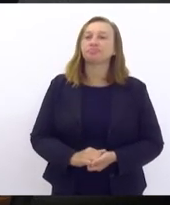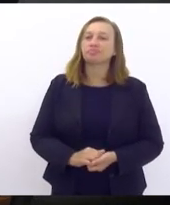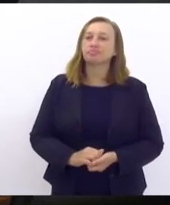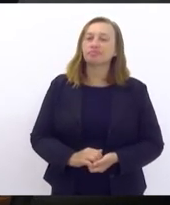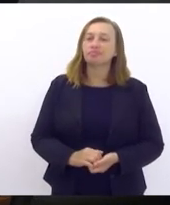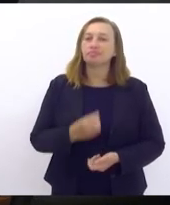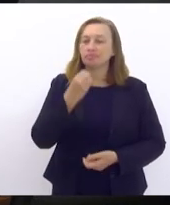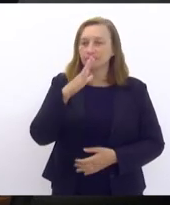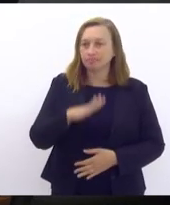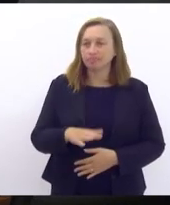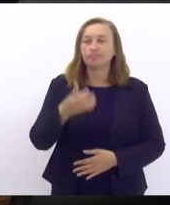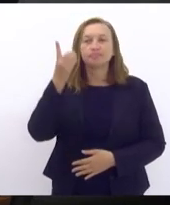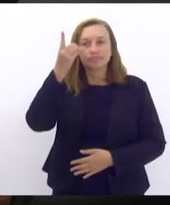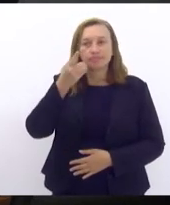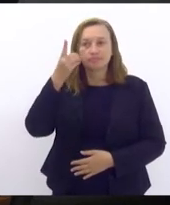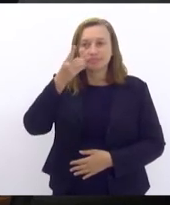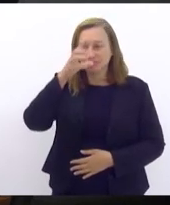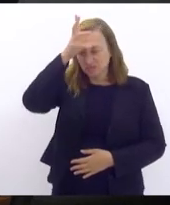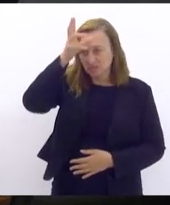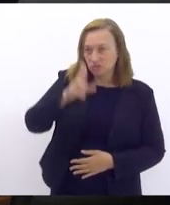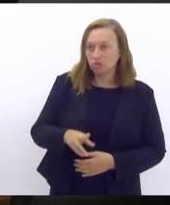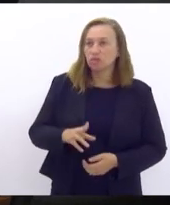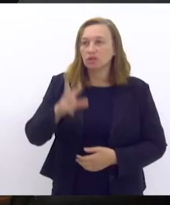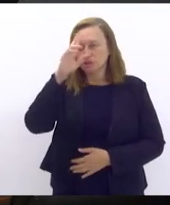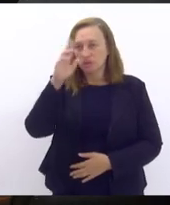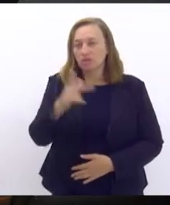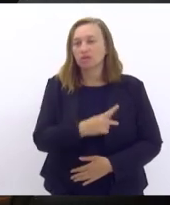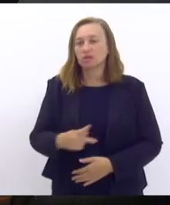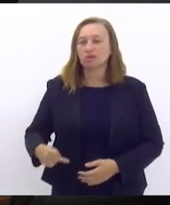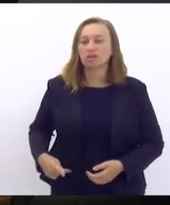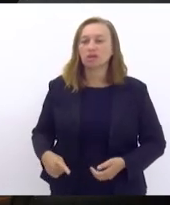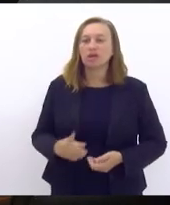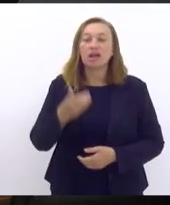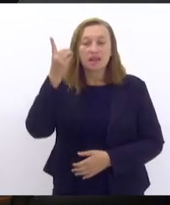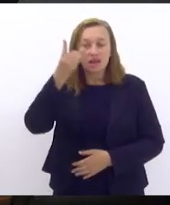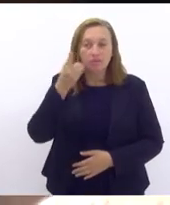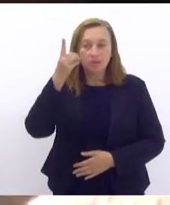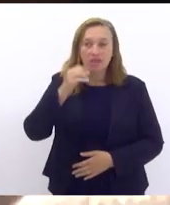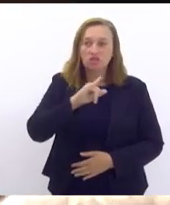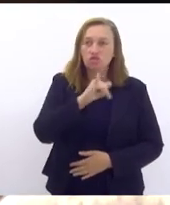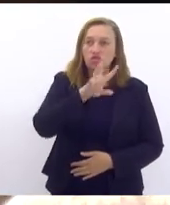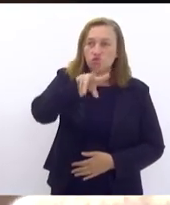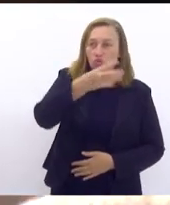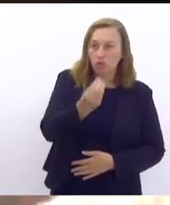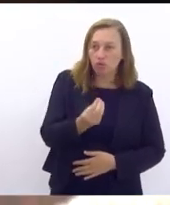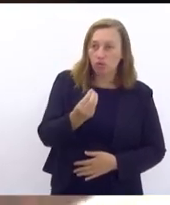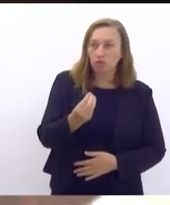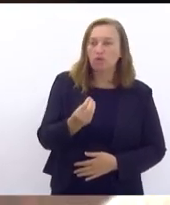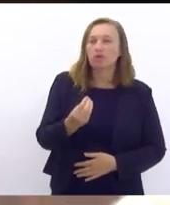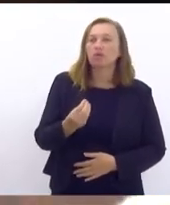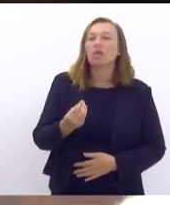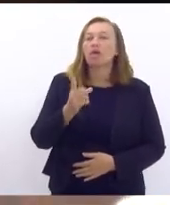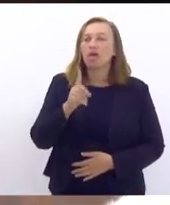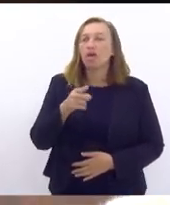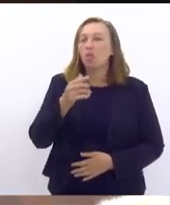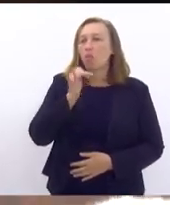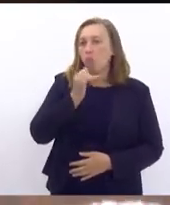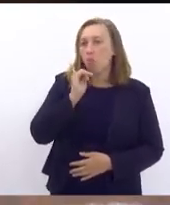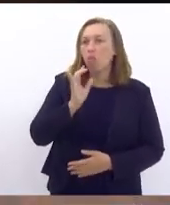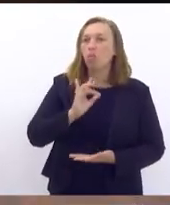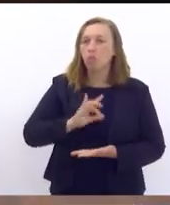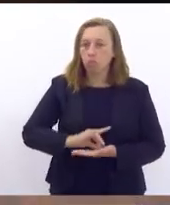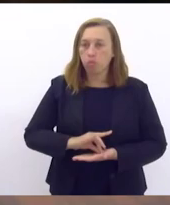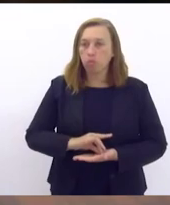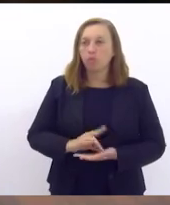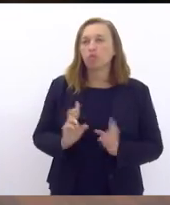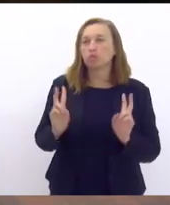Boa tarde, deputada Tia Ju. Presidente, deputado Júlio Rocha, é o relator original